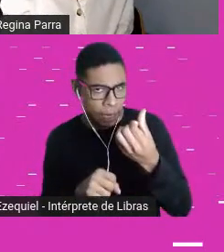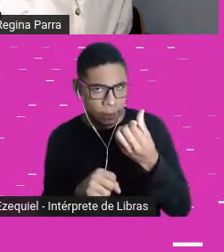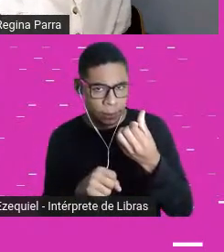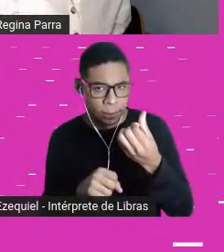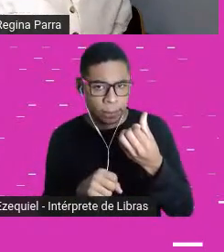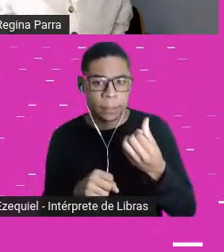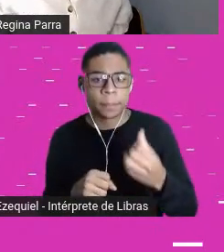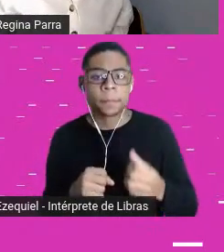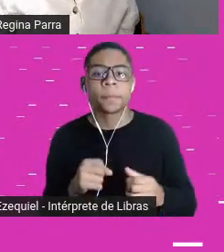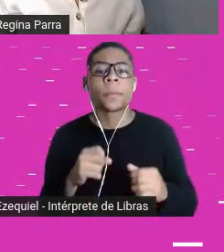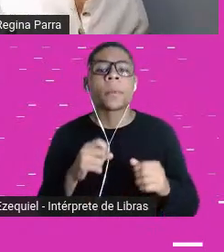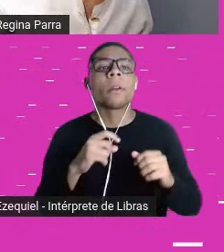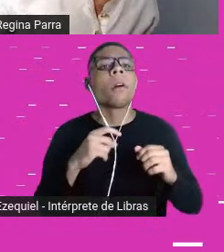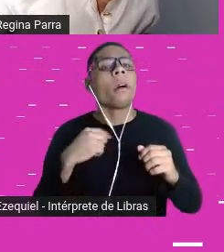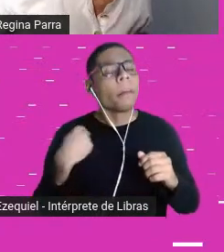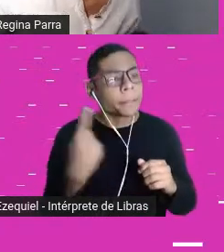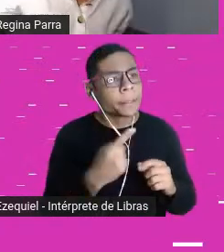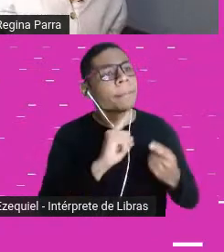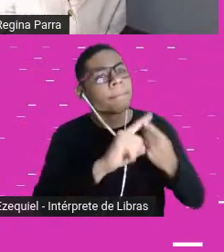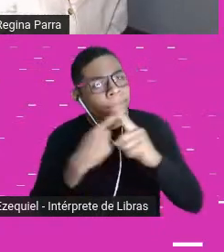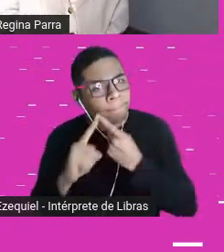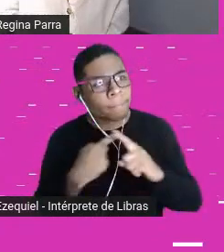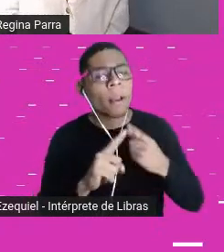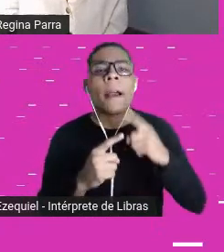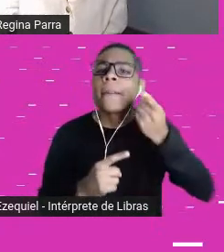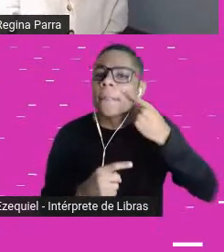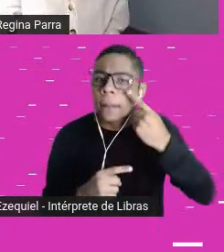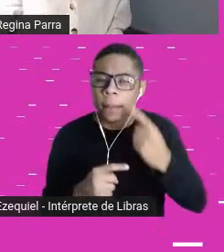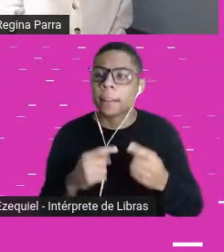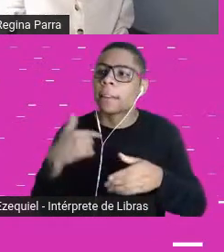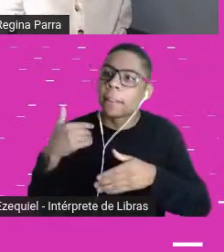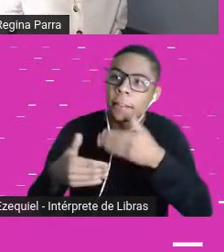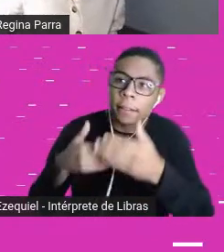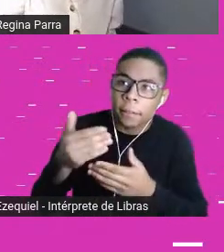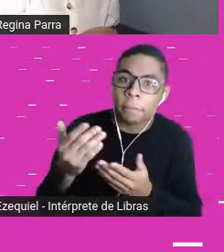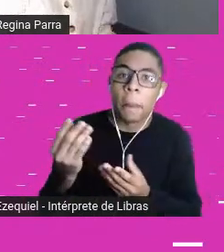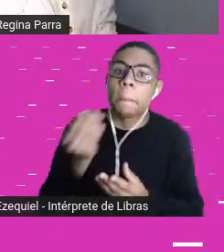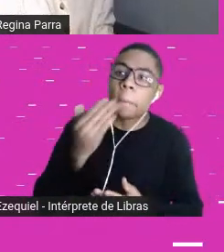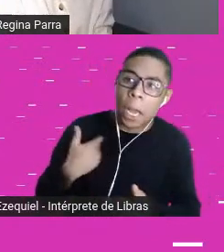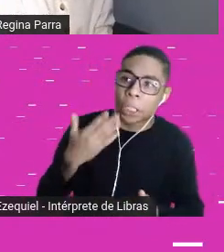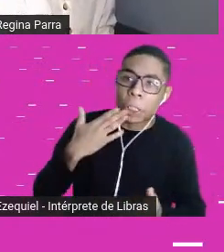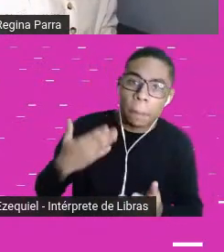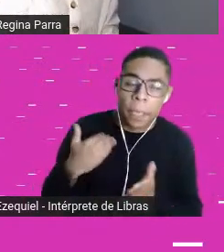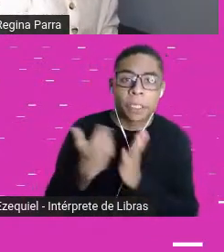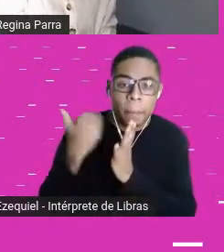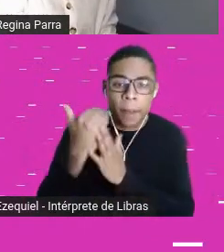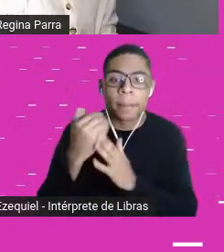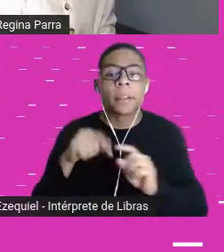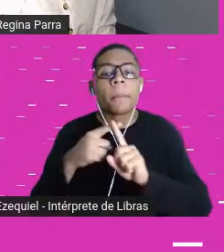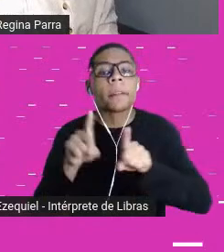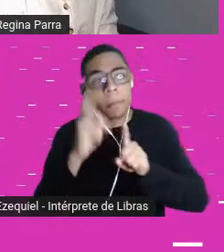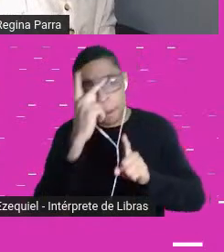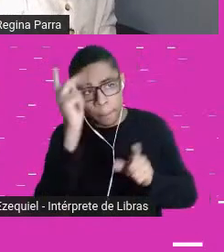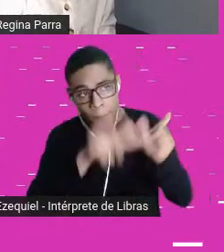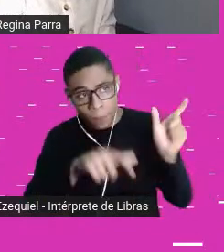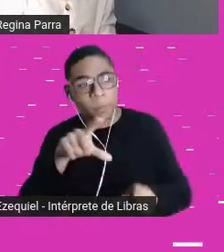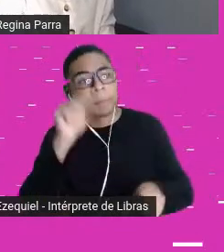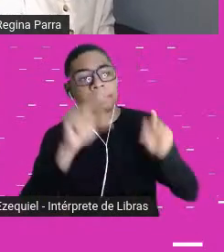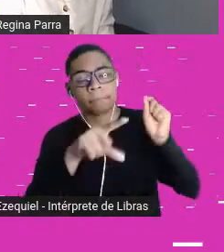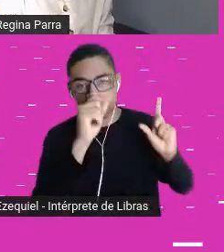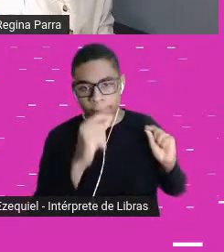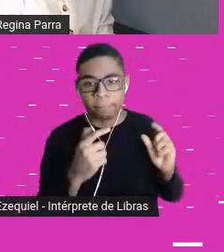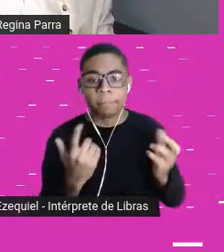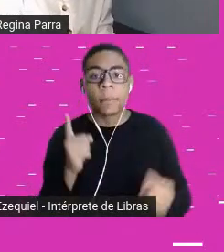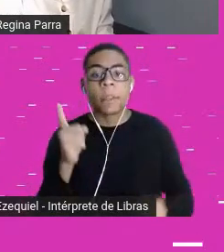ia funilando, assim, conforme ele ia passando as demandas, selecionando as pessoas. Então, ele pediu